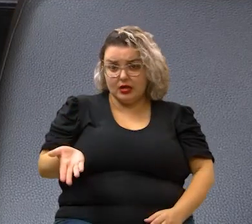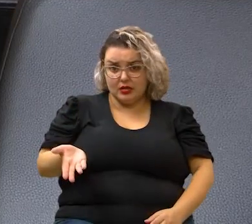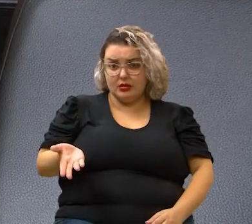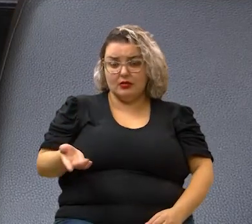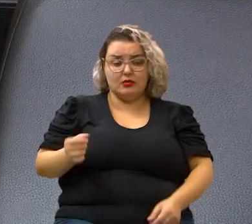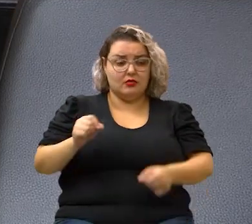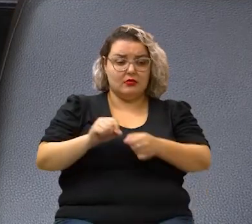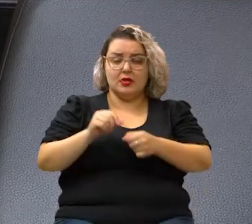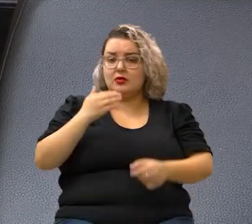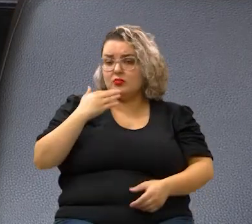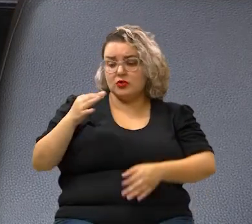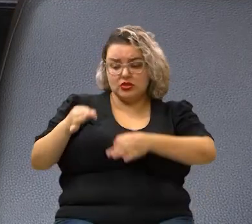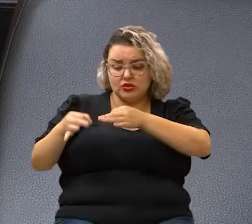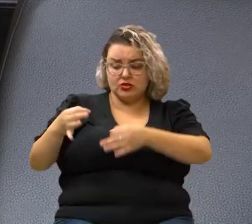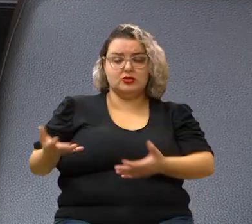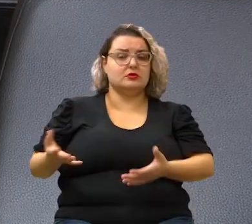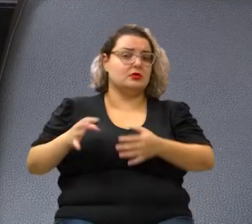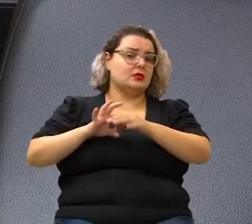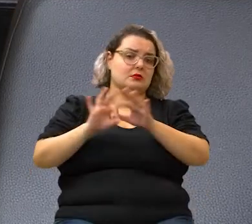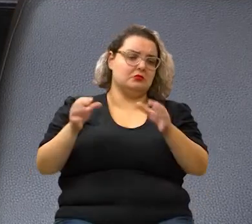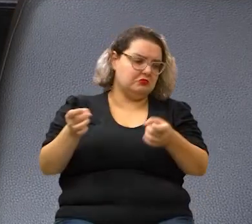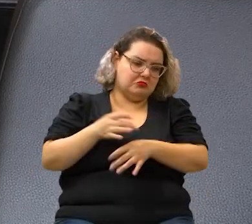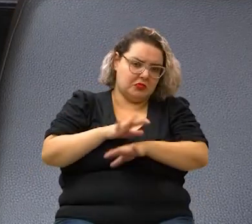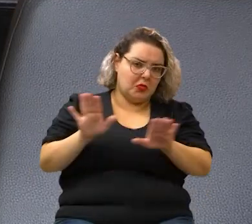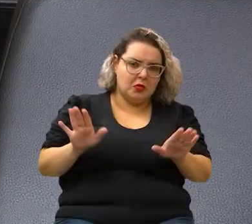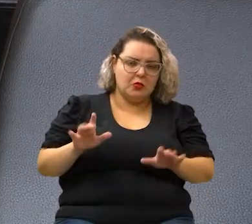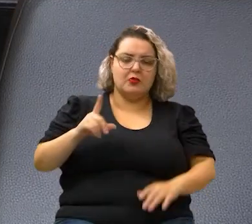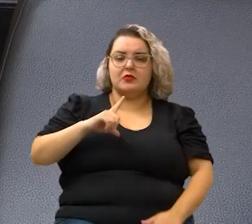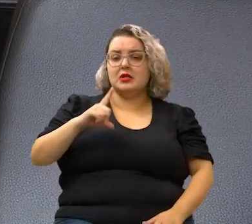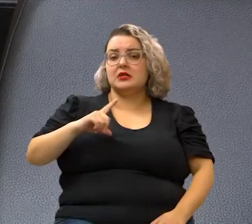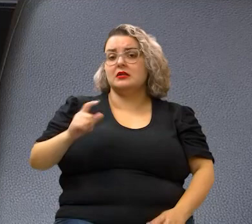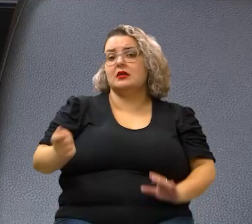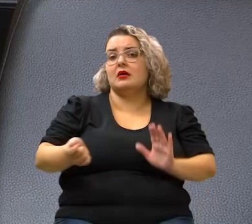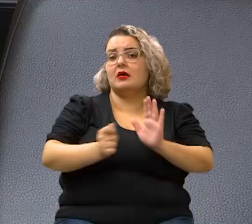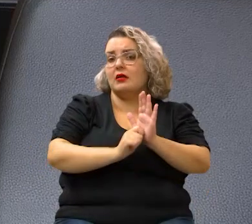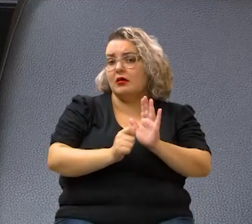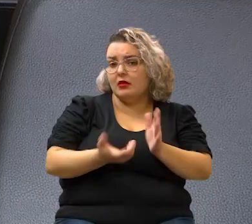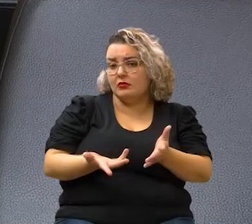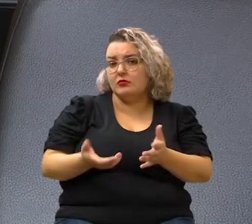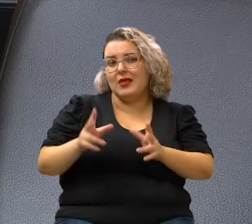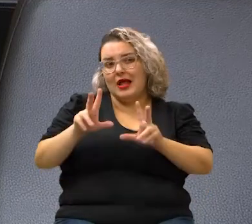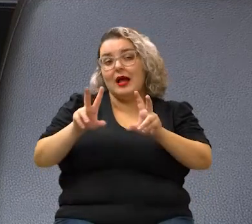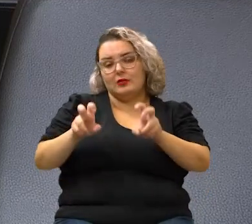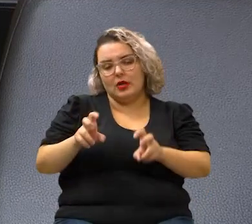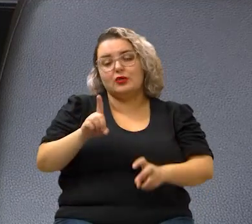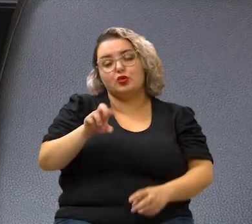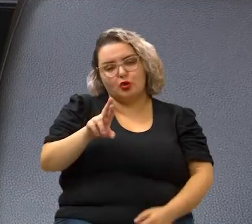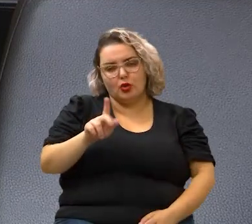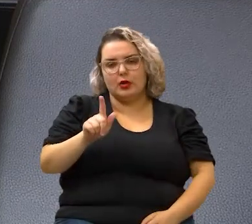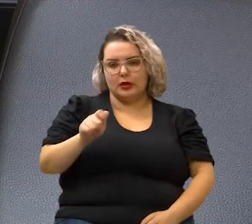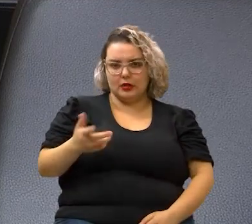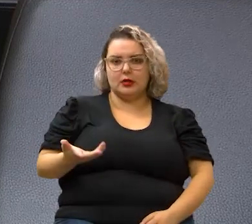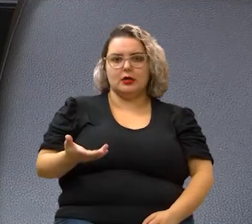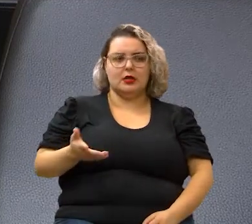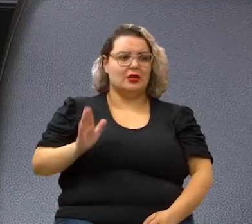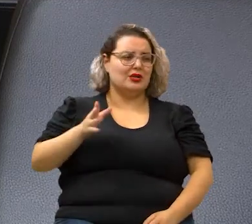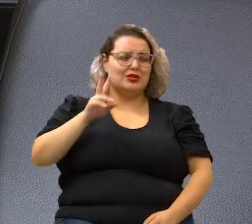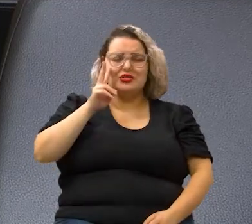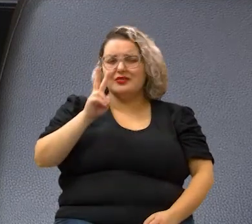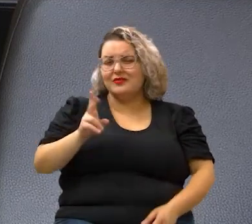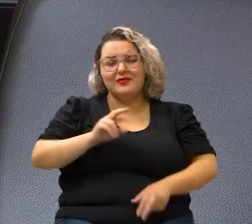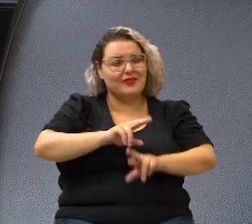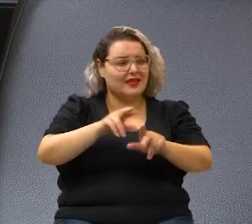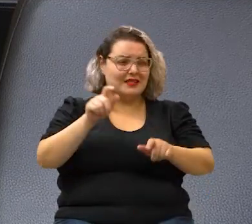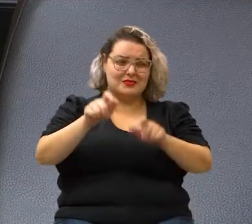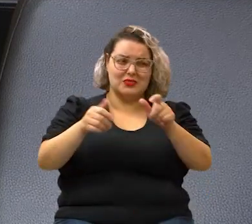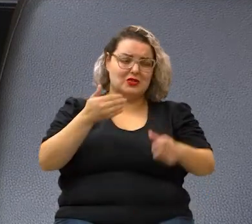liberada. Você simplesmente faz um pedido para a justiça libera e acabou, você vai ter a droga. Eu falo isso com propriedade porque eu já vi